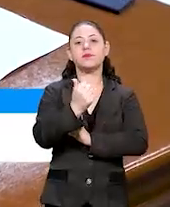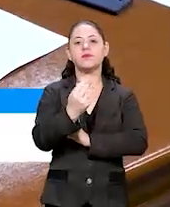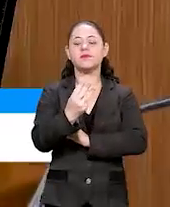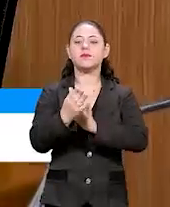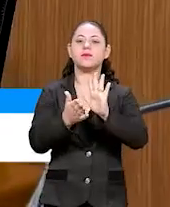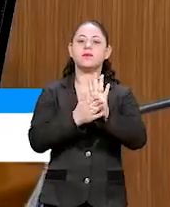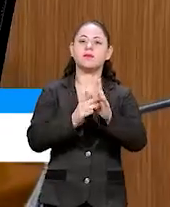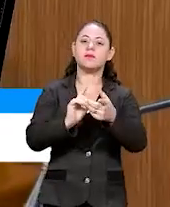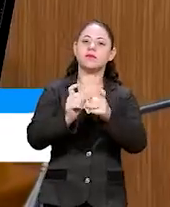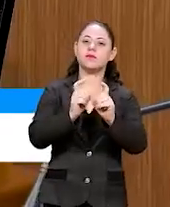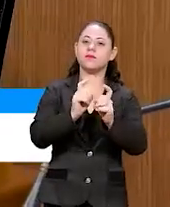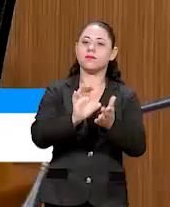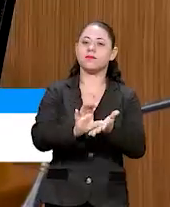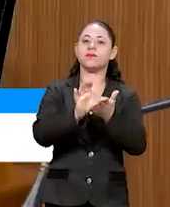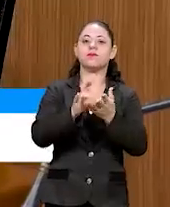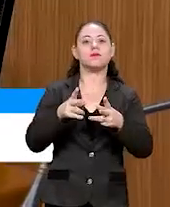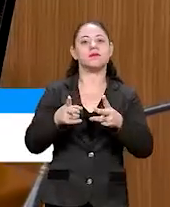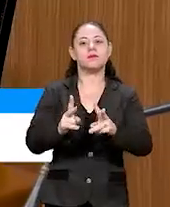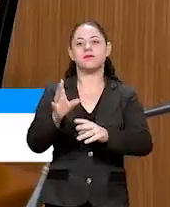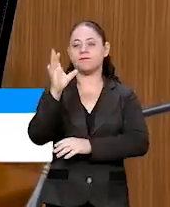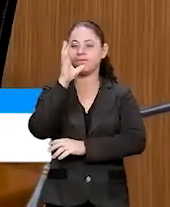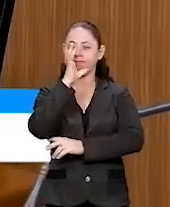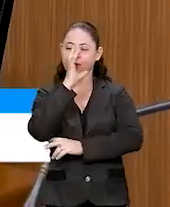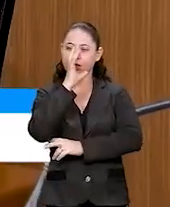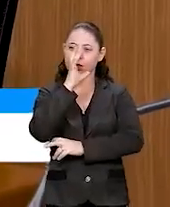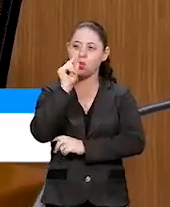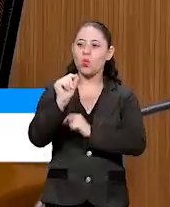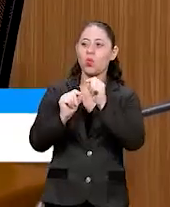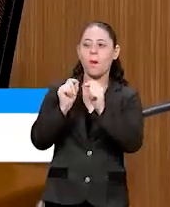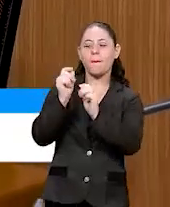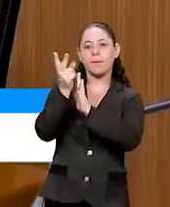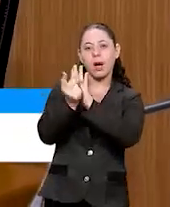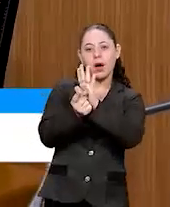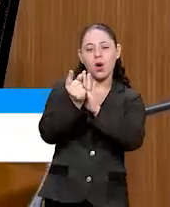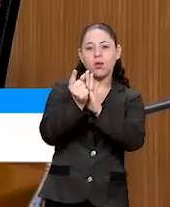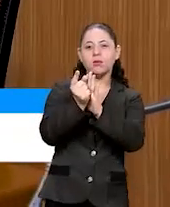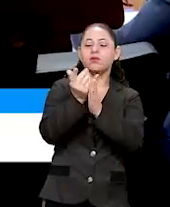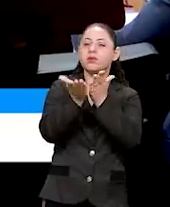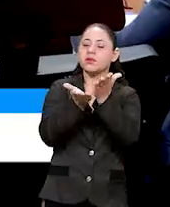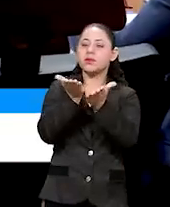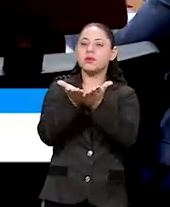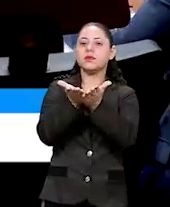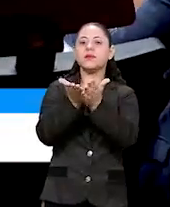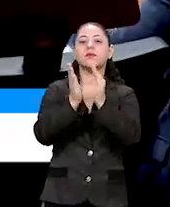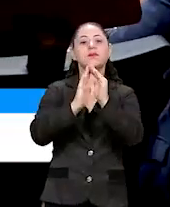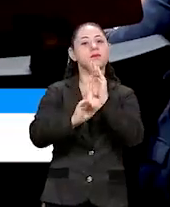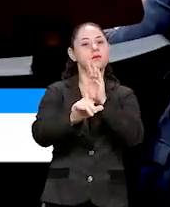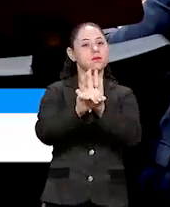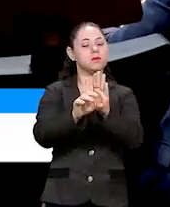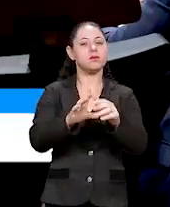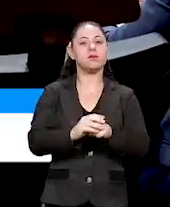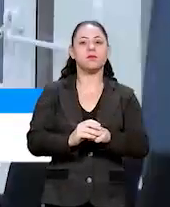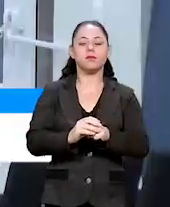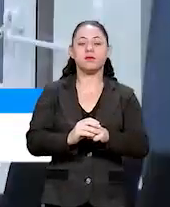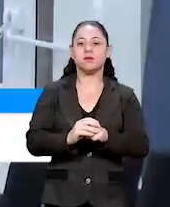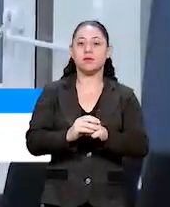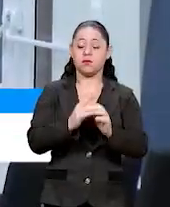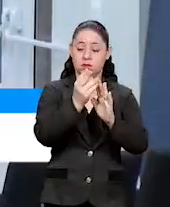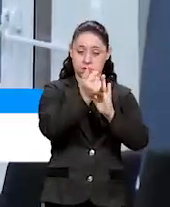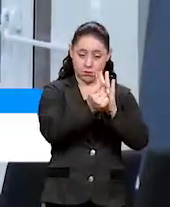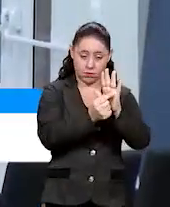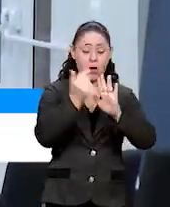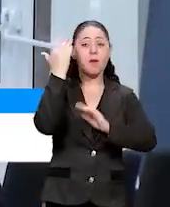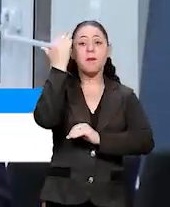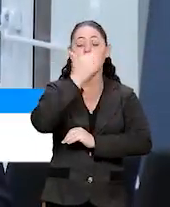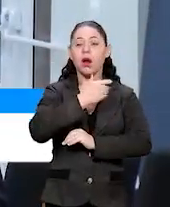reunião foi proposta pela comissão permanente de acompanhamento da execução orçamentária da casa de lei sumato grossense a prestação de